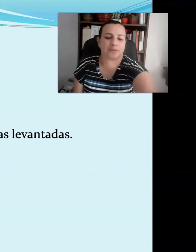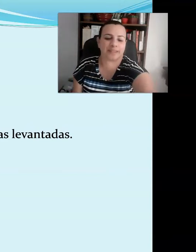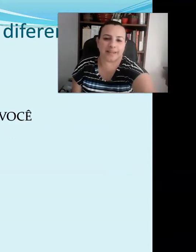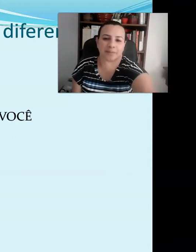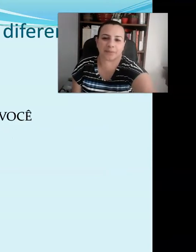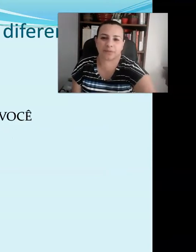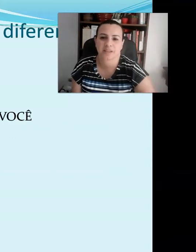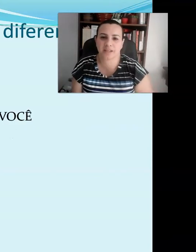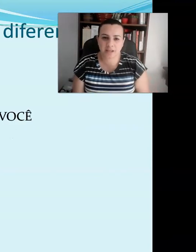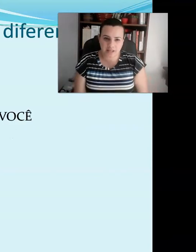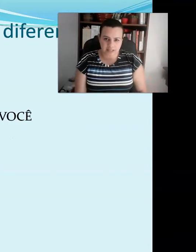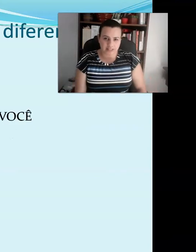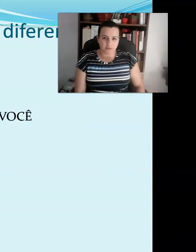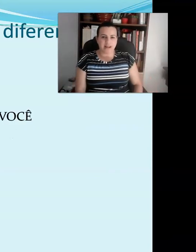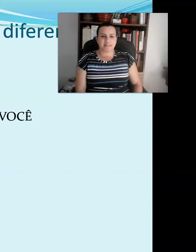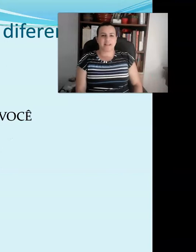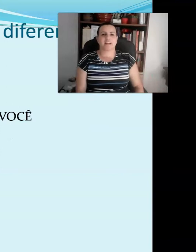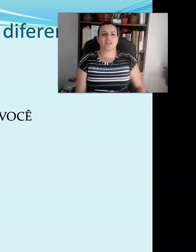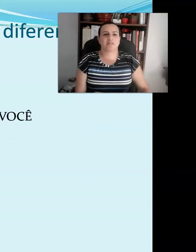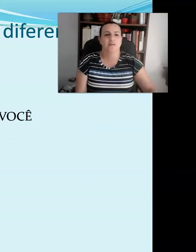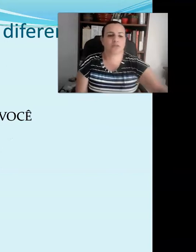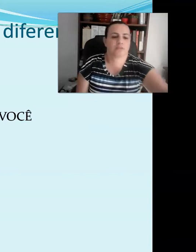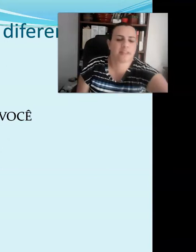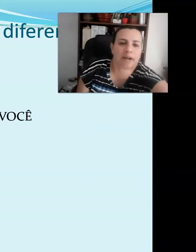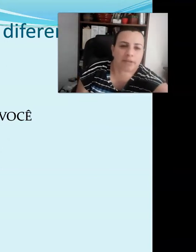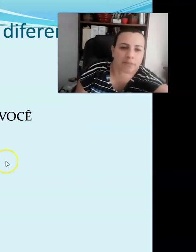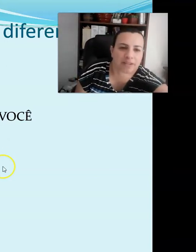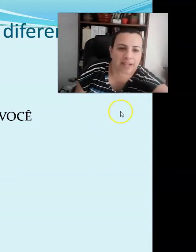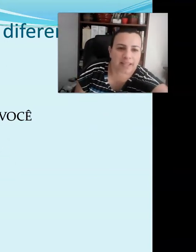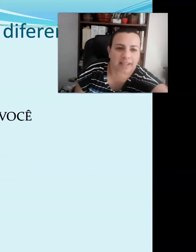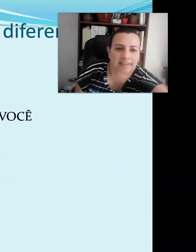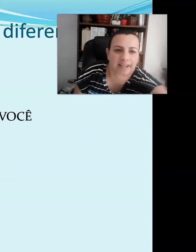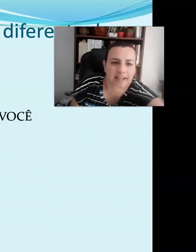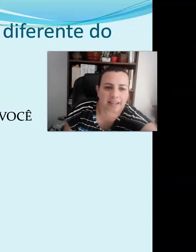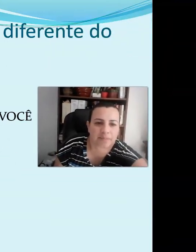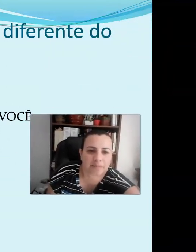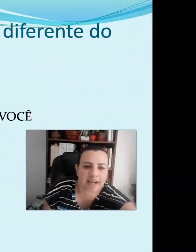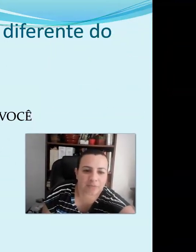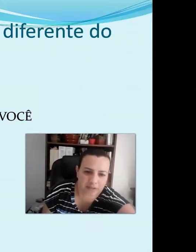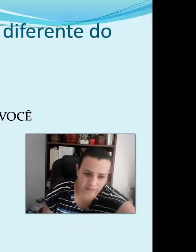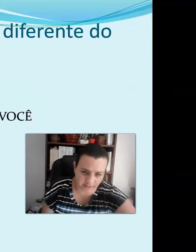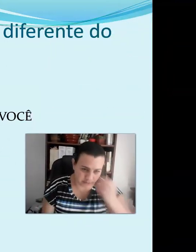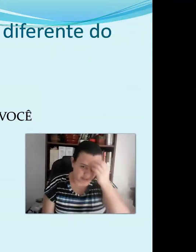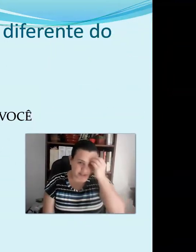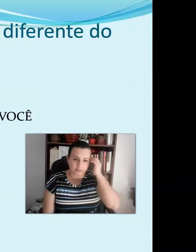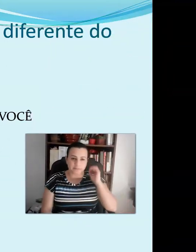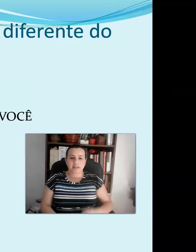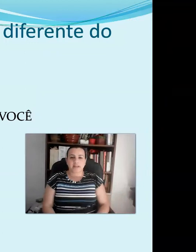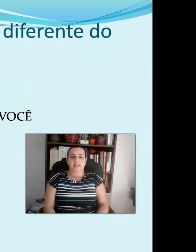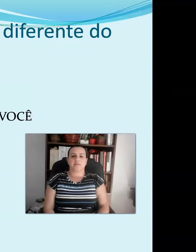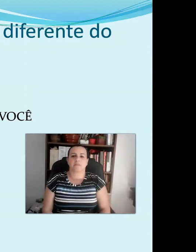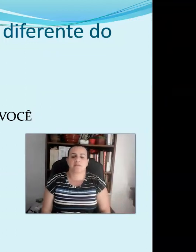São alguns exemplos. Então, frase negativa, onde o sinal, deixa eu baixar aqui essa tela aqui para baixo, para não ficar